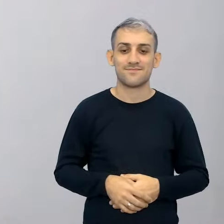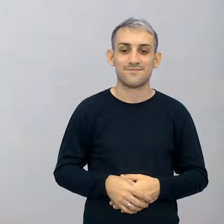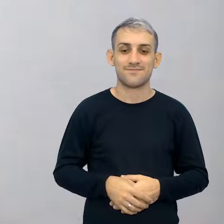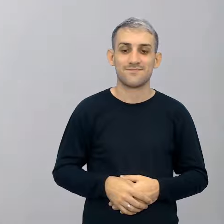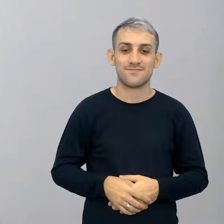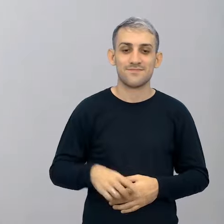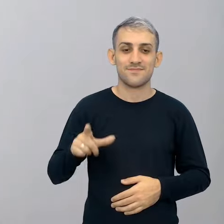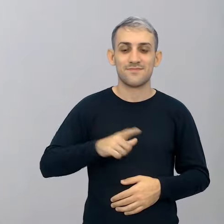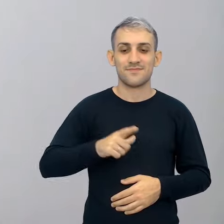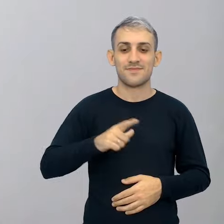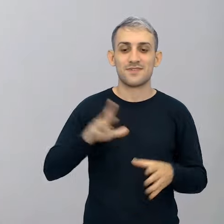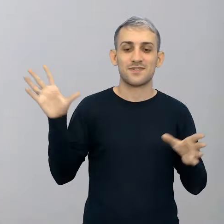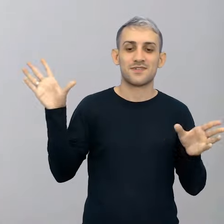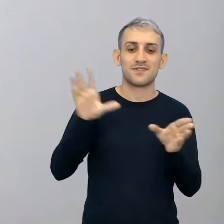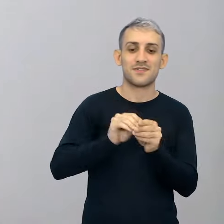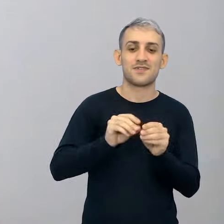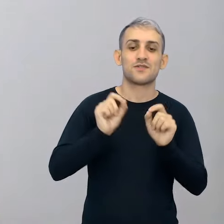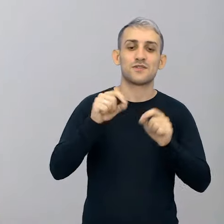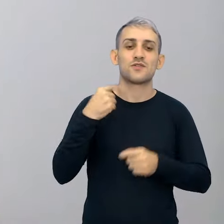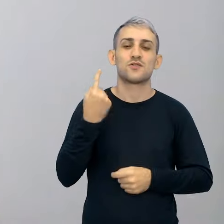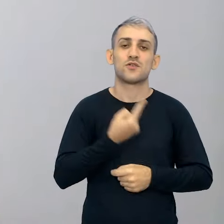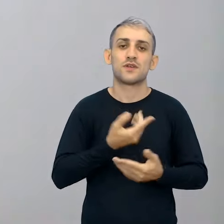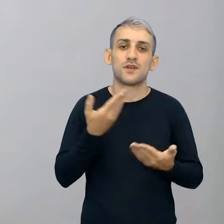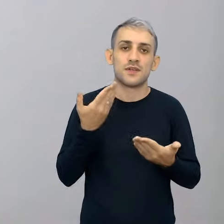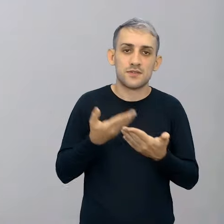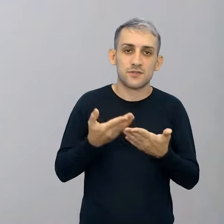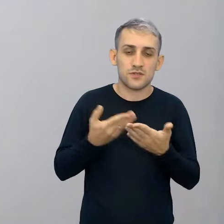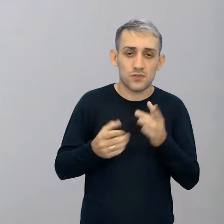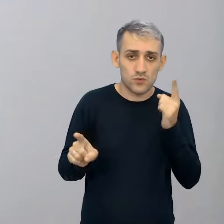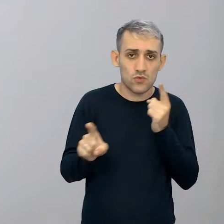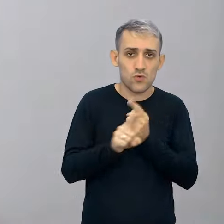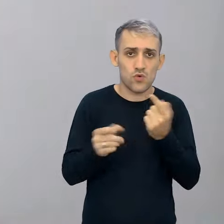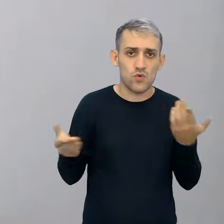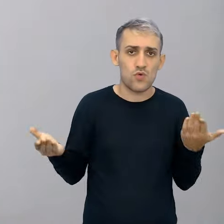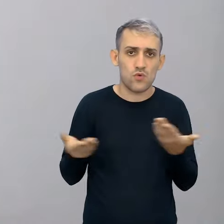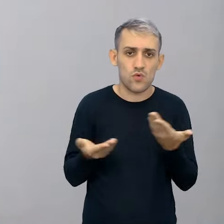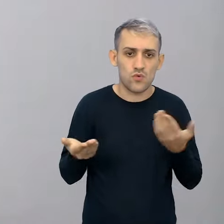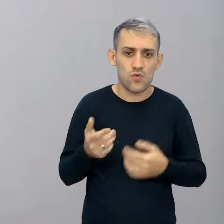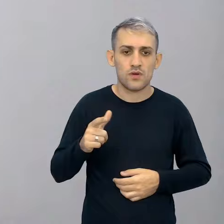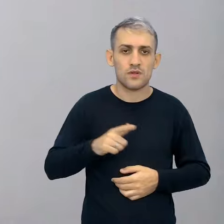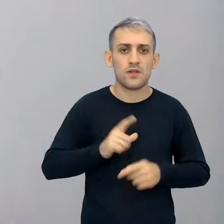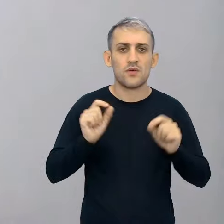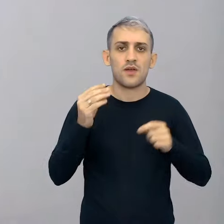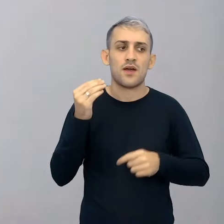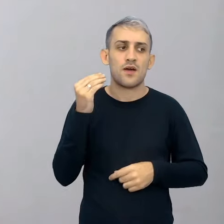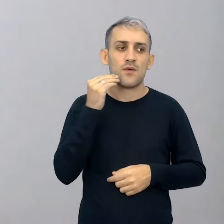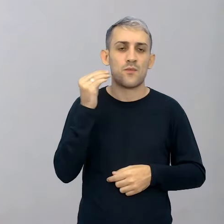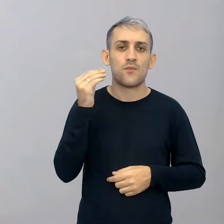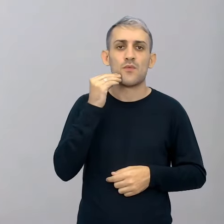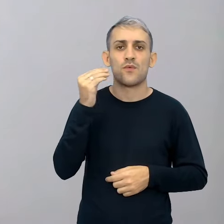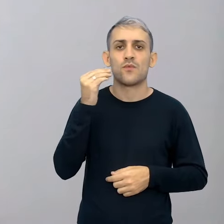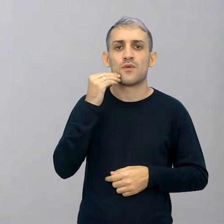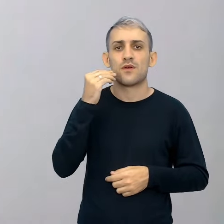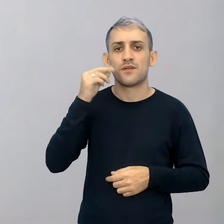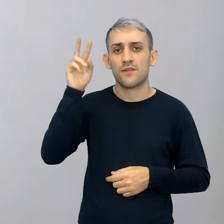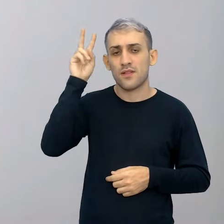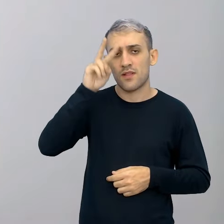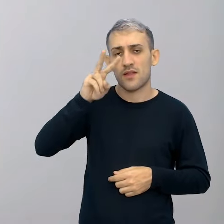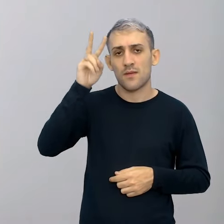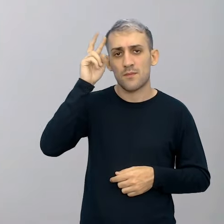sistematizando né o que nós estudamos no nosso encontro hoje nós tivemos a oportunidade de rever a